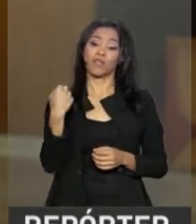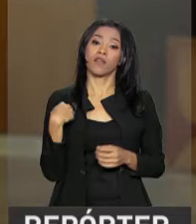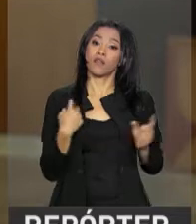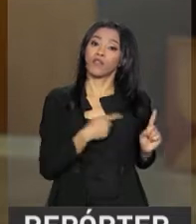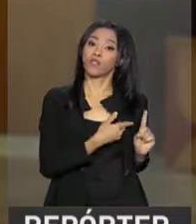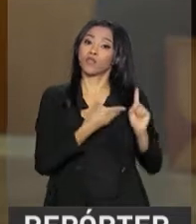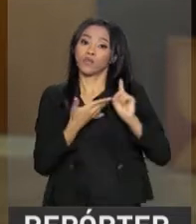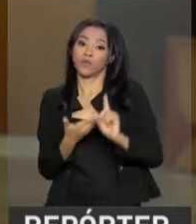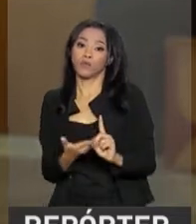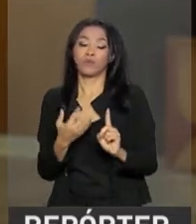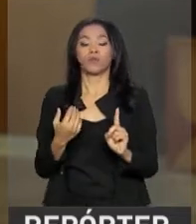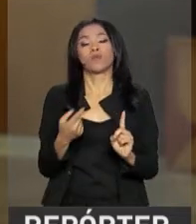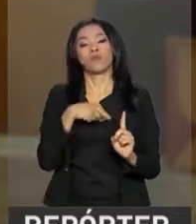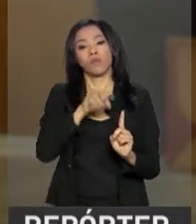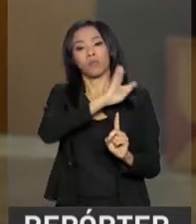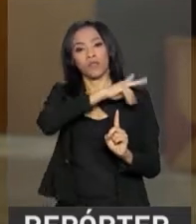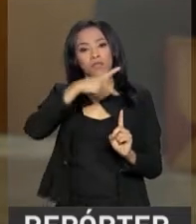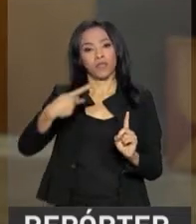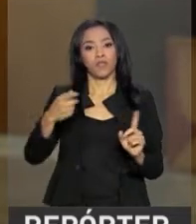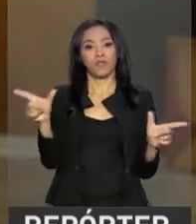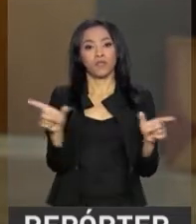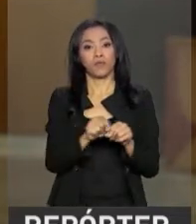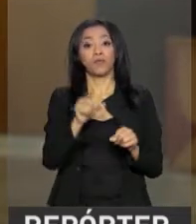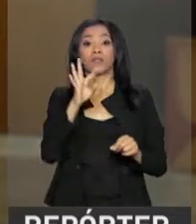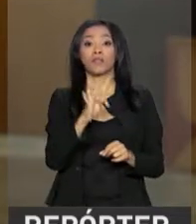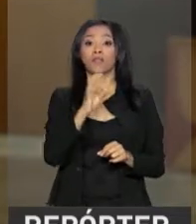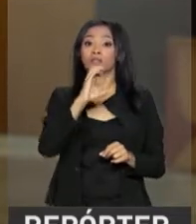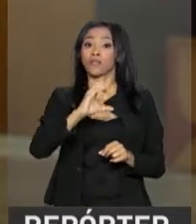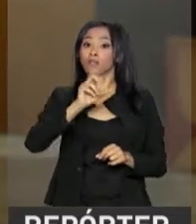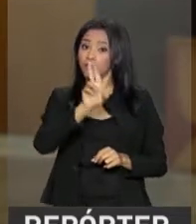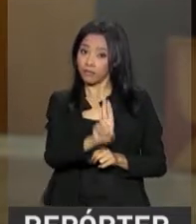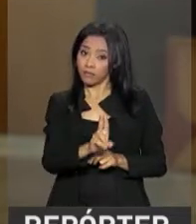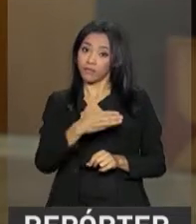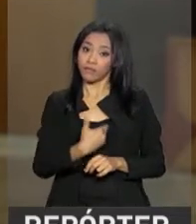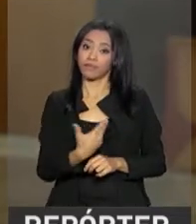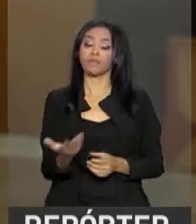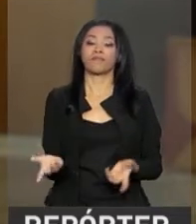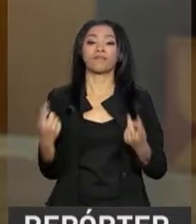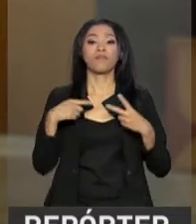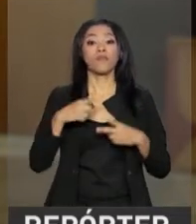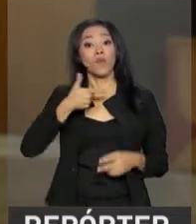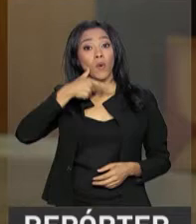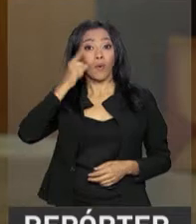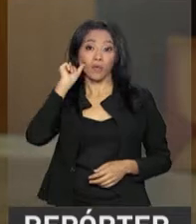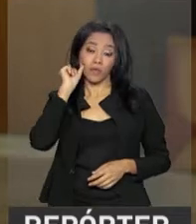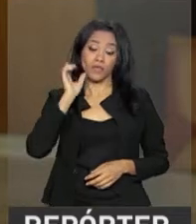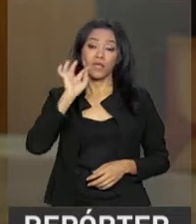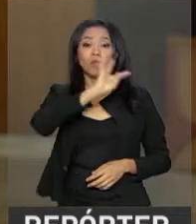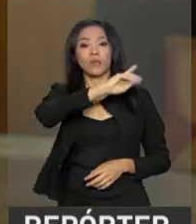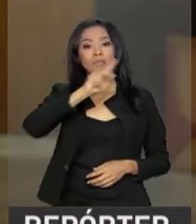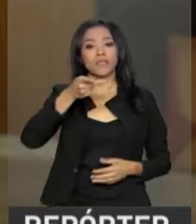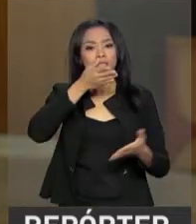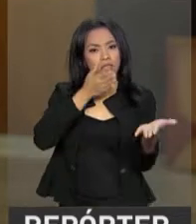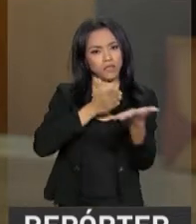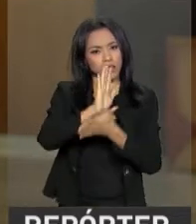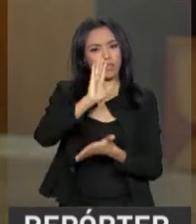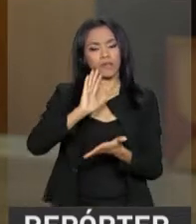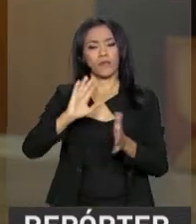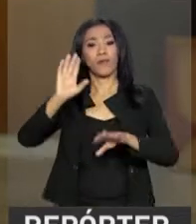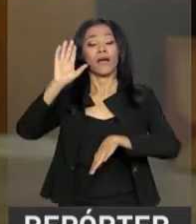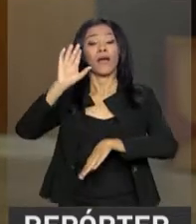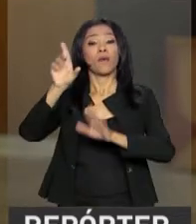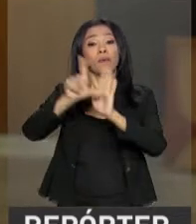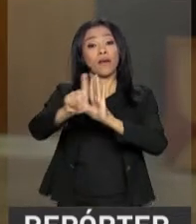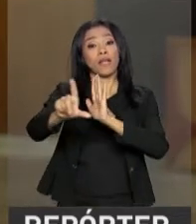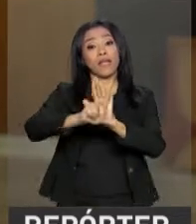Contas da União, Raimundo Carreiro. Bom, e ontem o presidente sancionou a lei que flexibiliza o horário da Voz